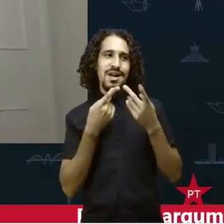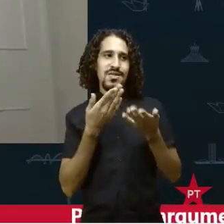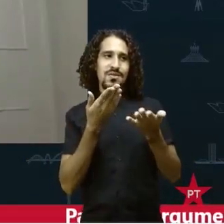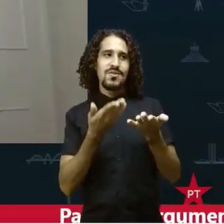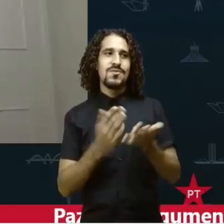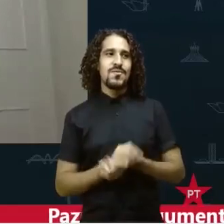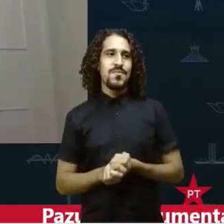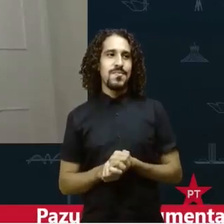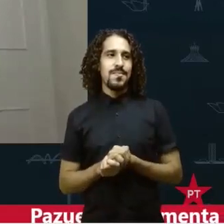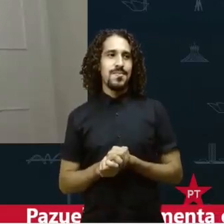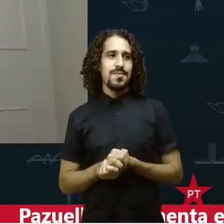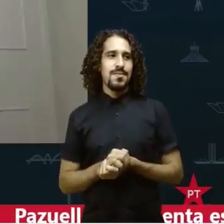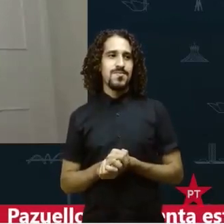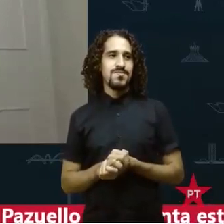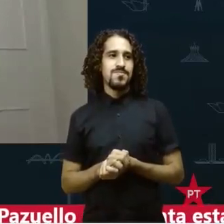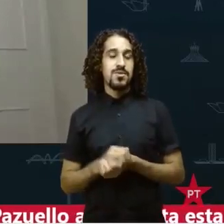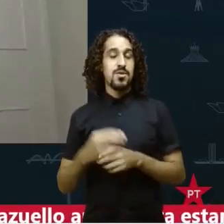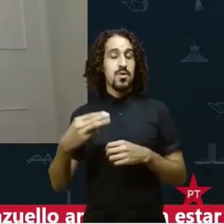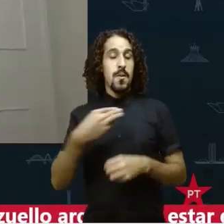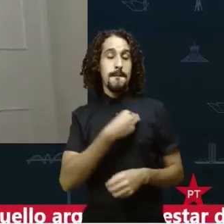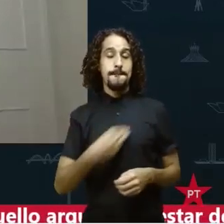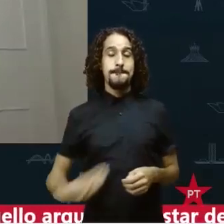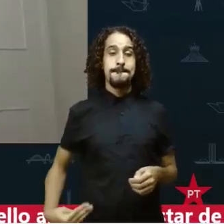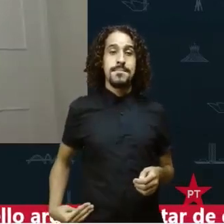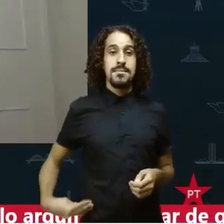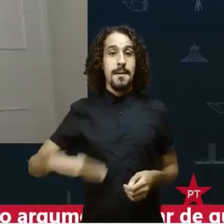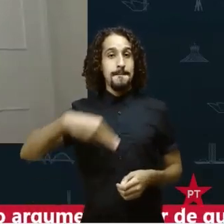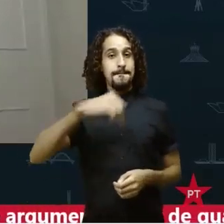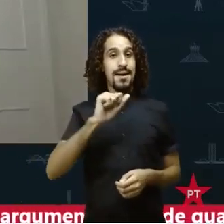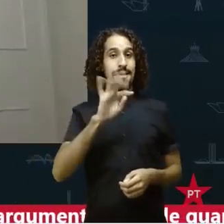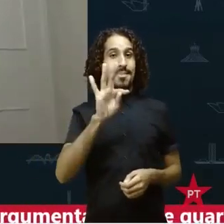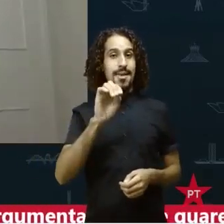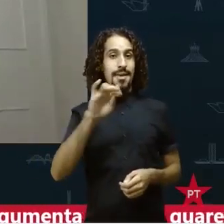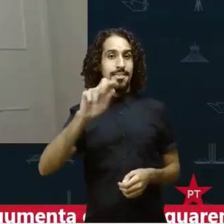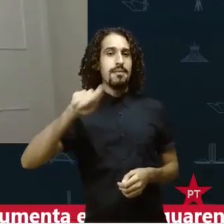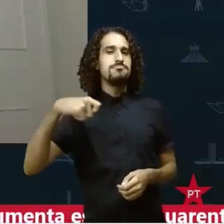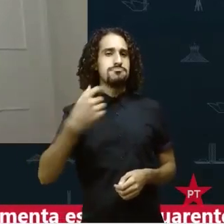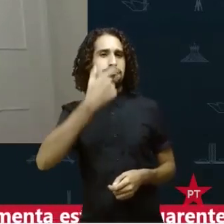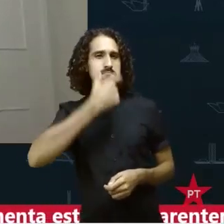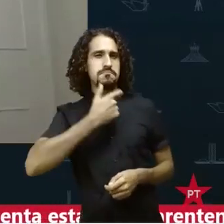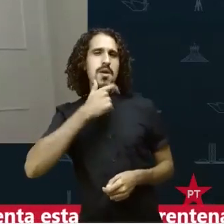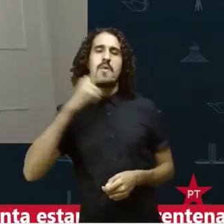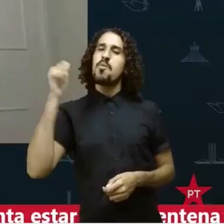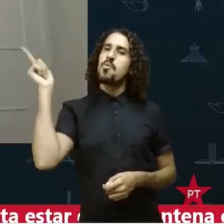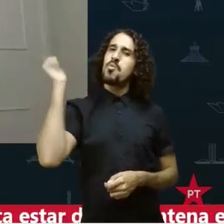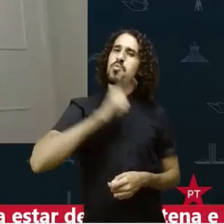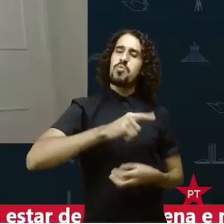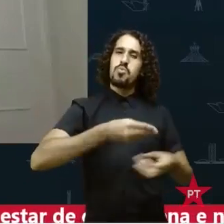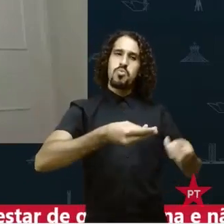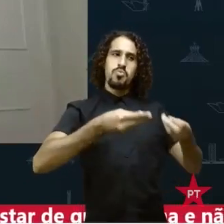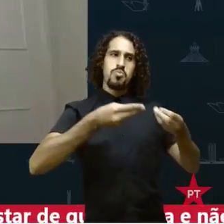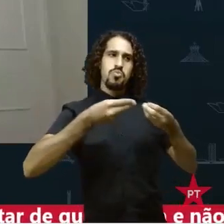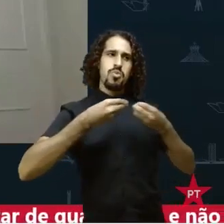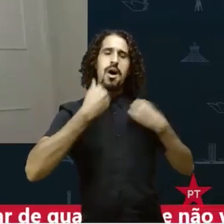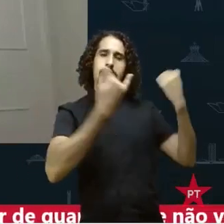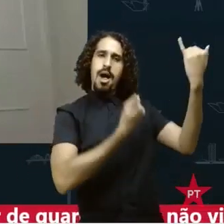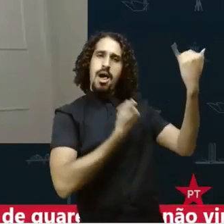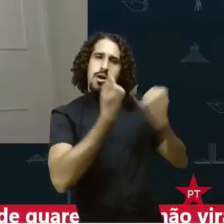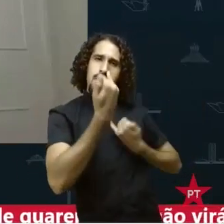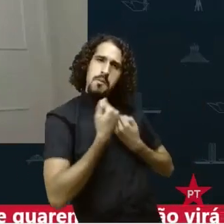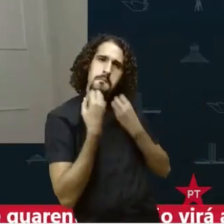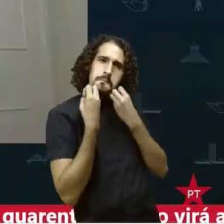né? O ministro Mandetta, ele conseguiu nos dar algumas